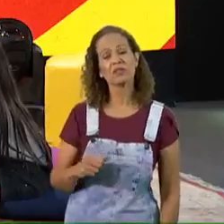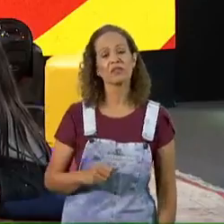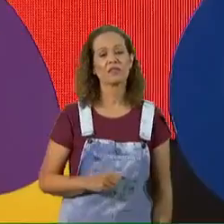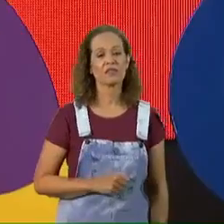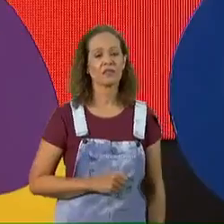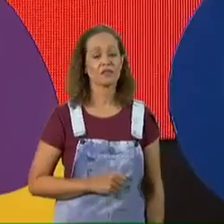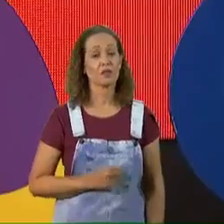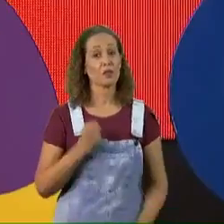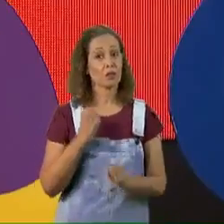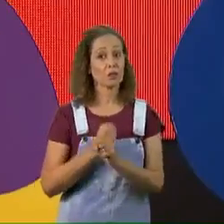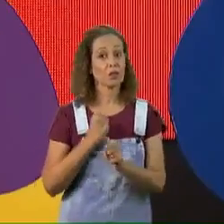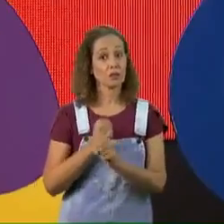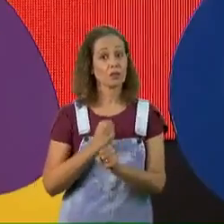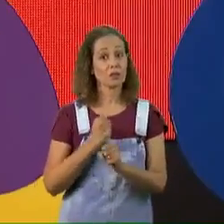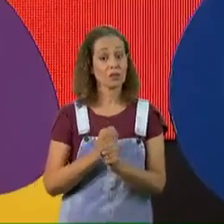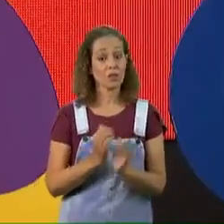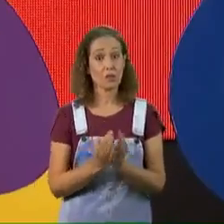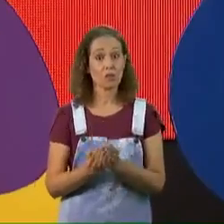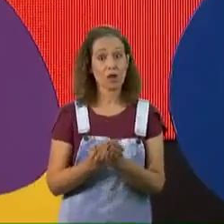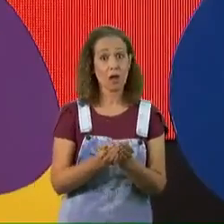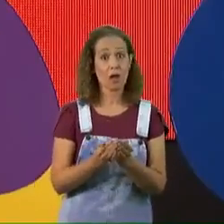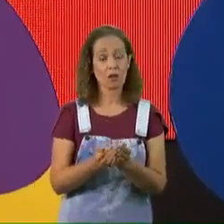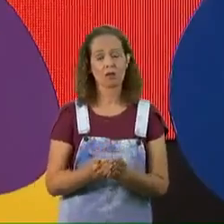Construiu uma arca? Não.